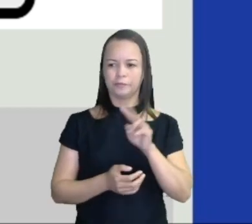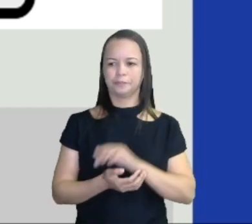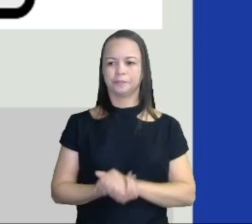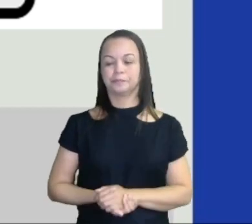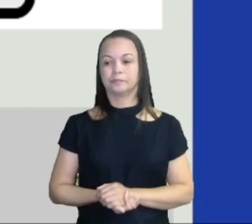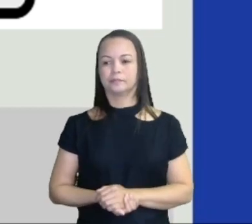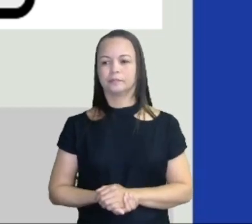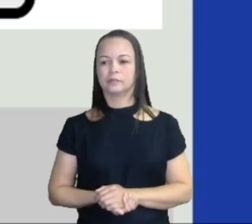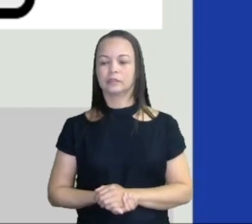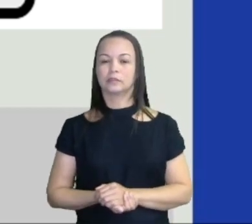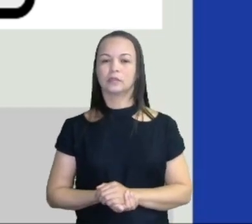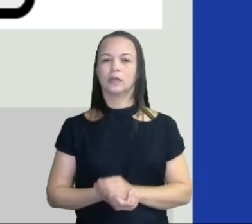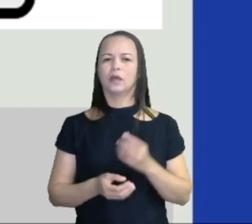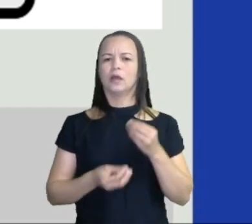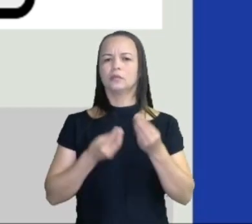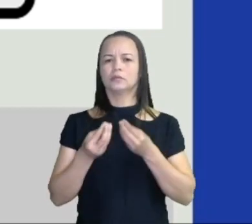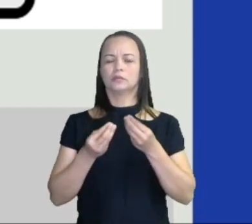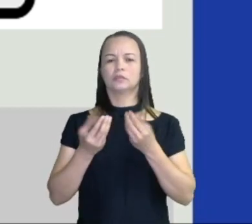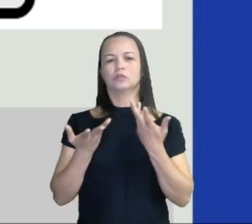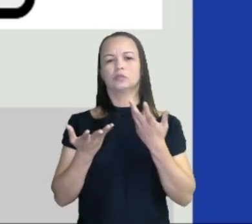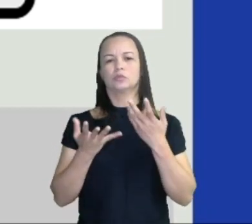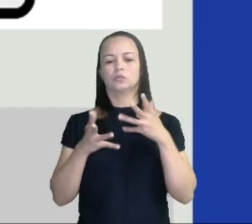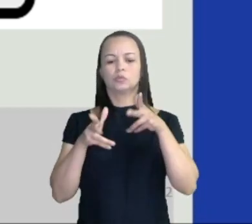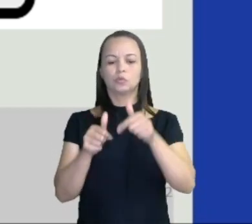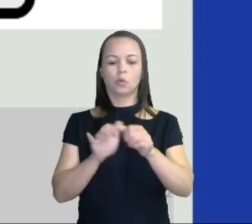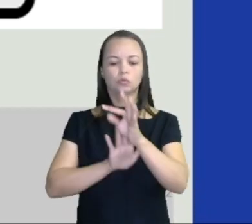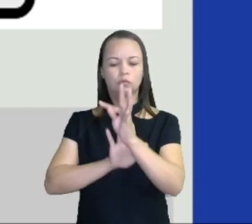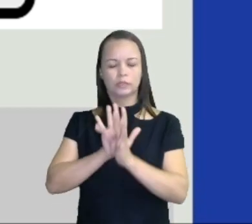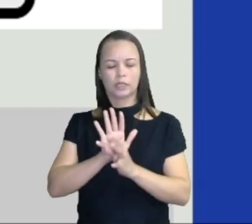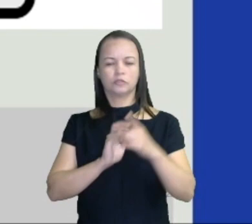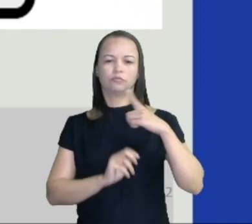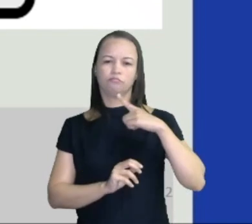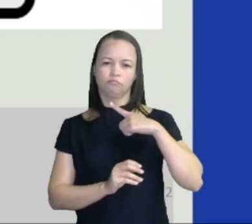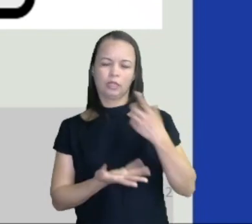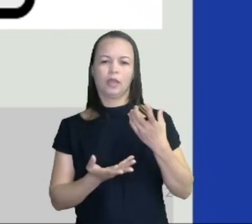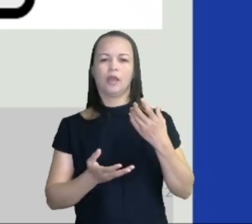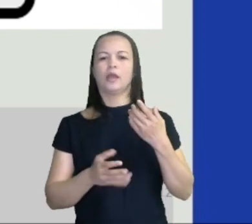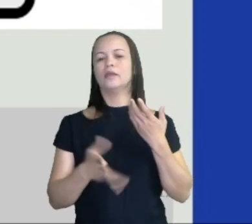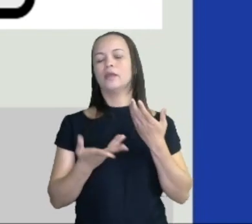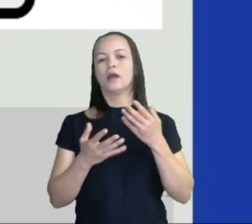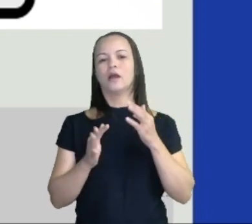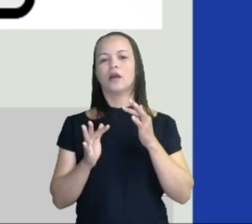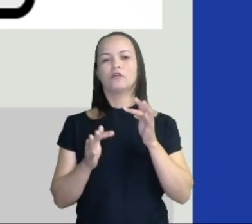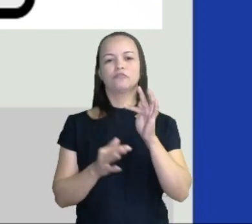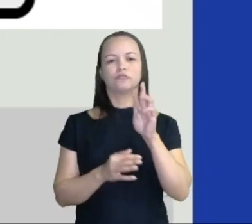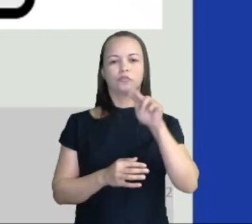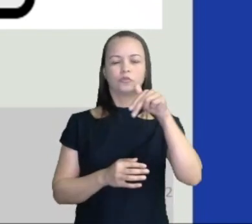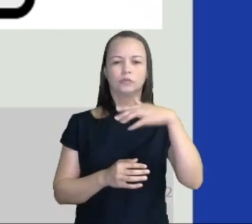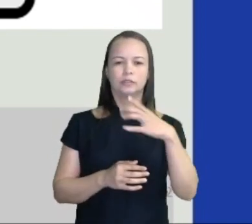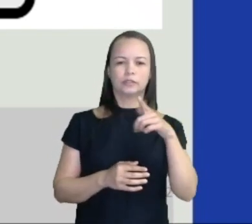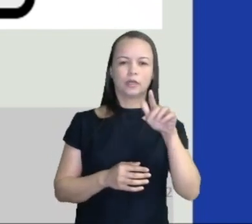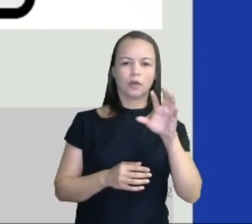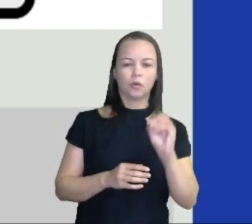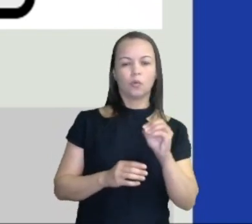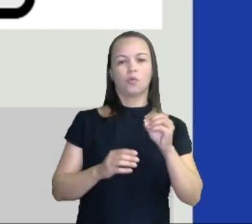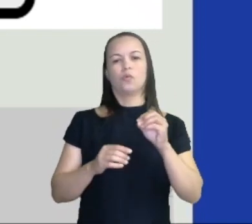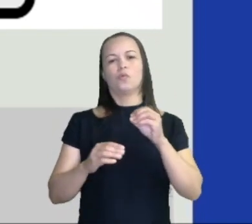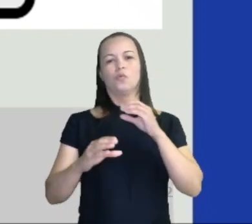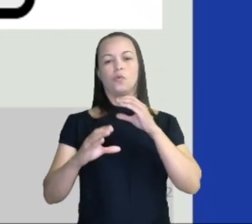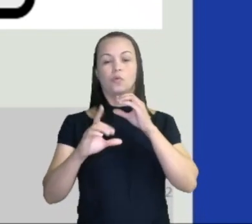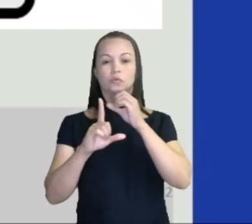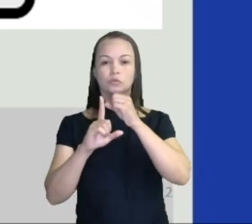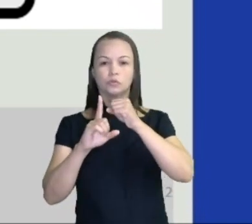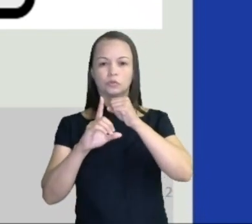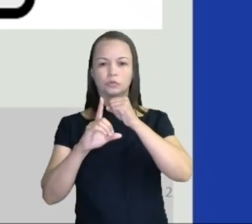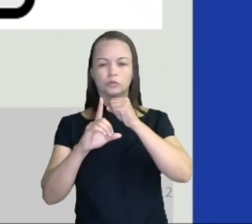Todo texto tem uma função social e comunicativa. É possível que alguns textos, como diários, sejam